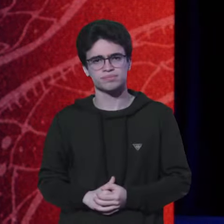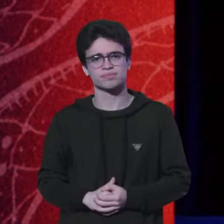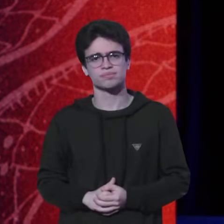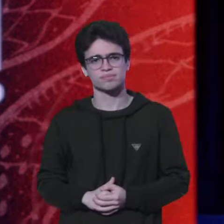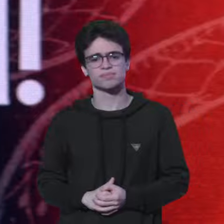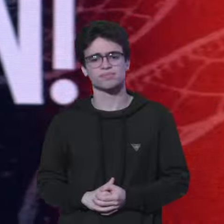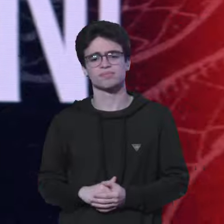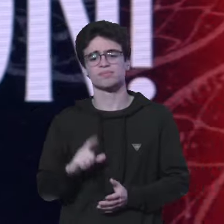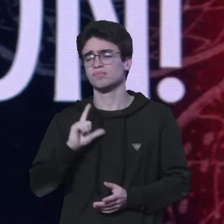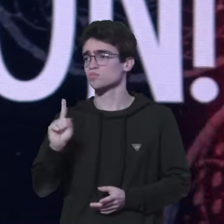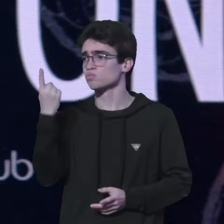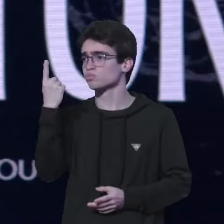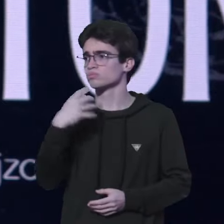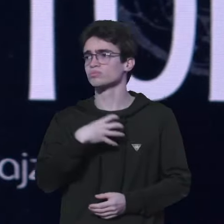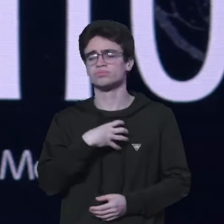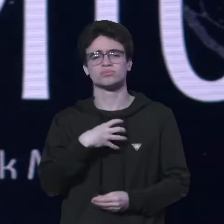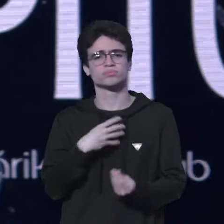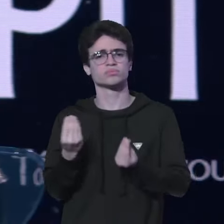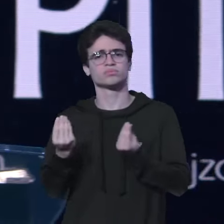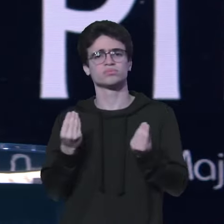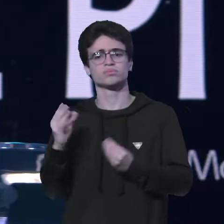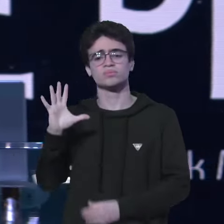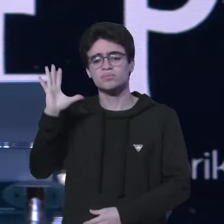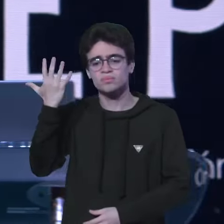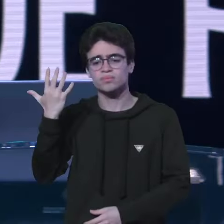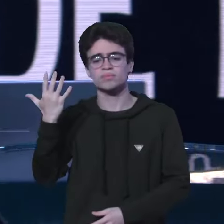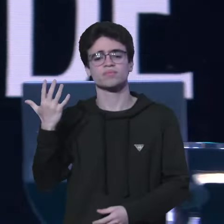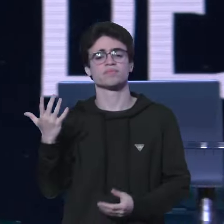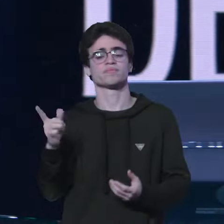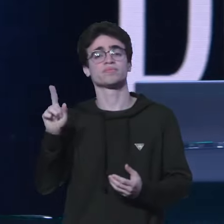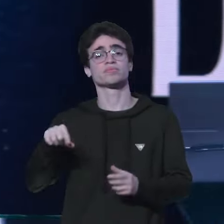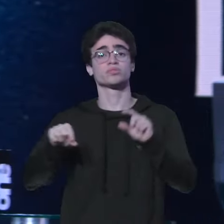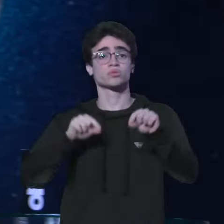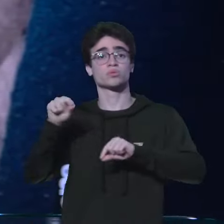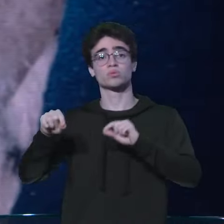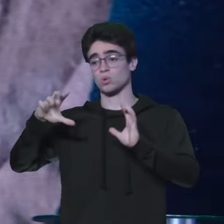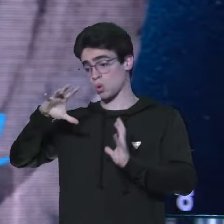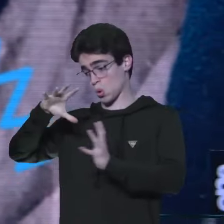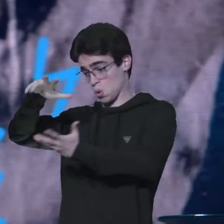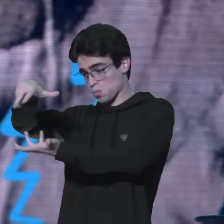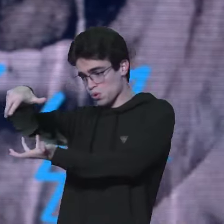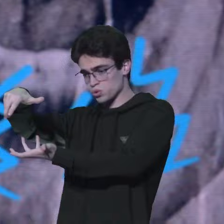Uma das maneiras que isso acontece é com o barulho do mundo.